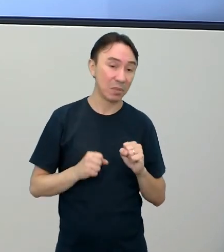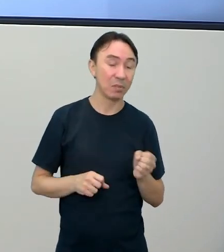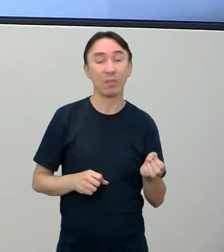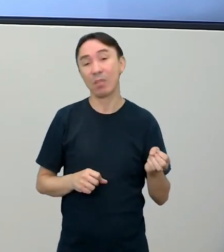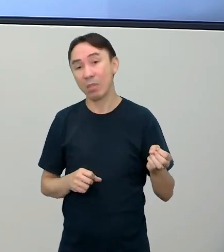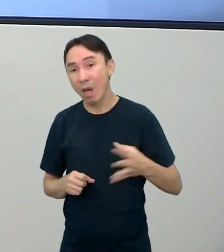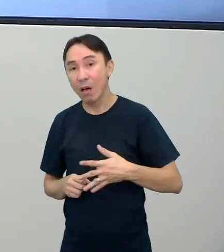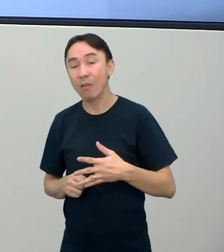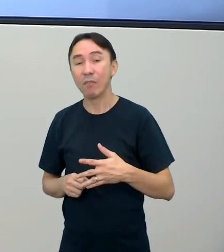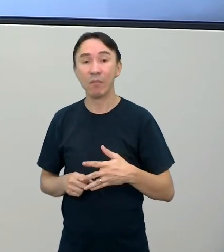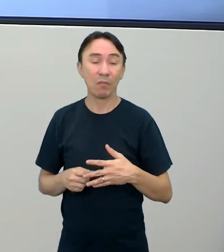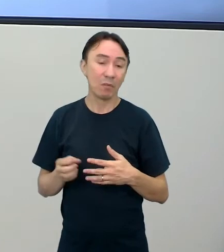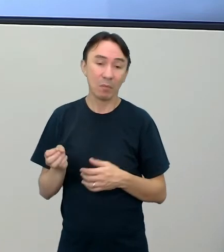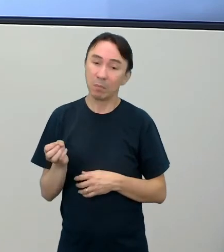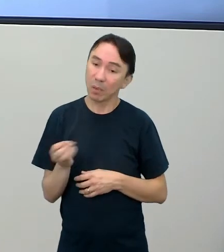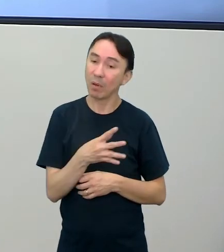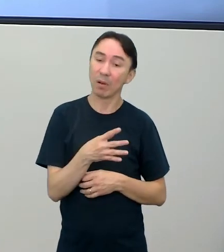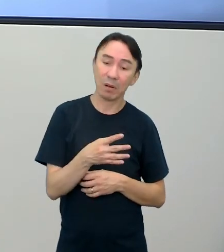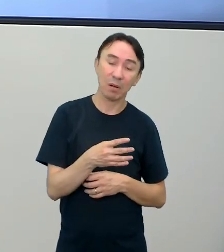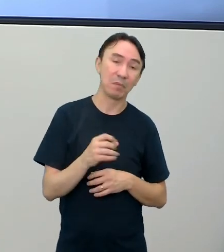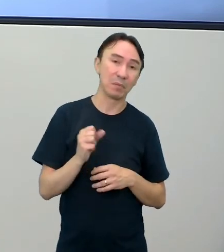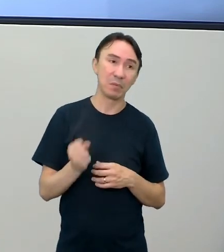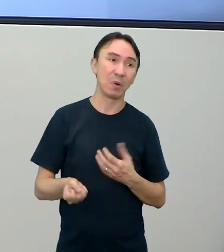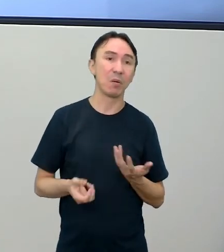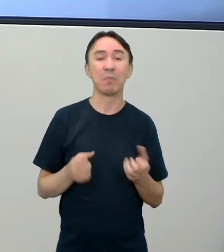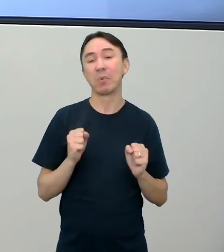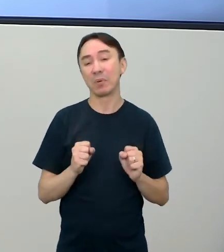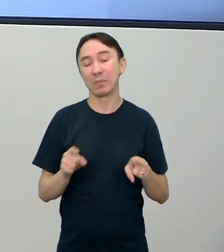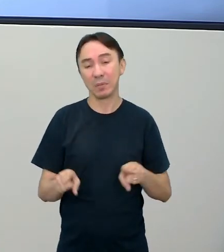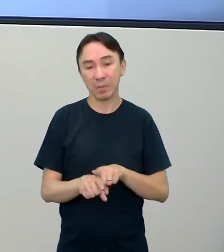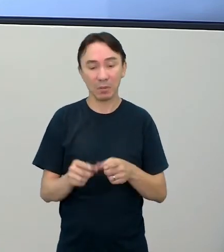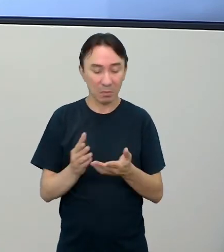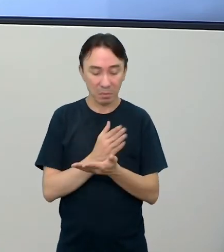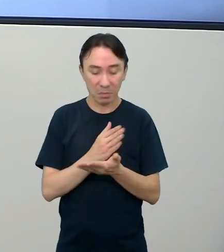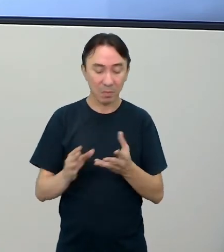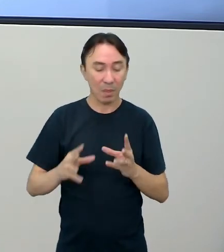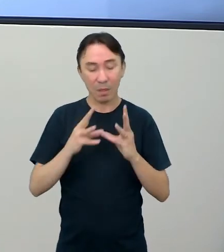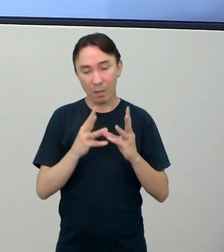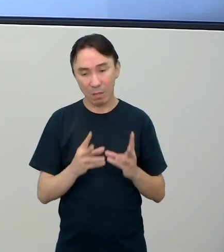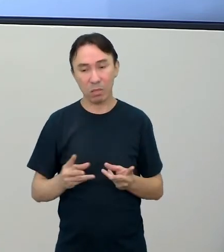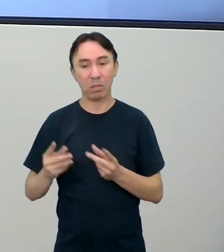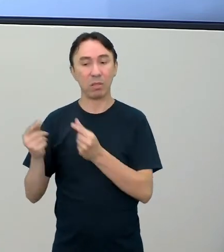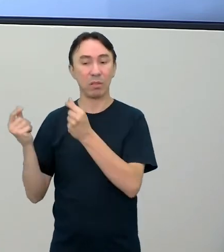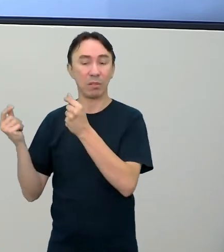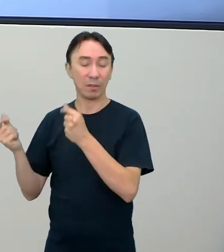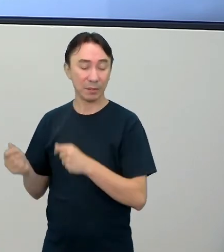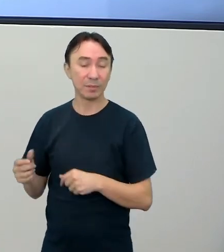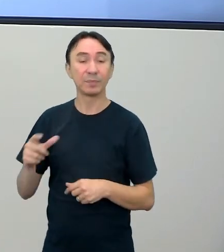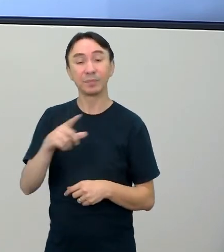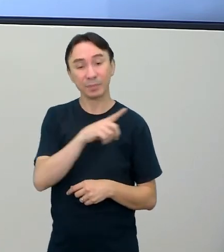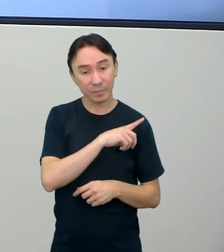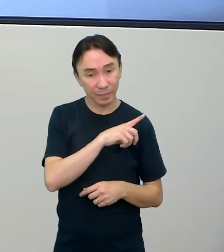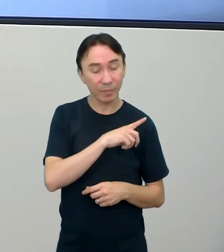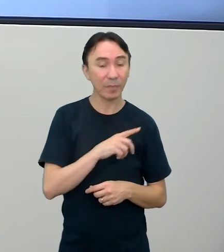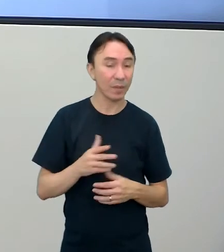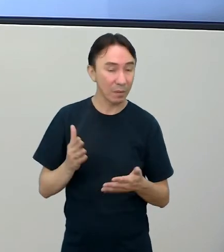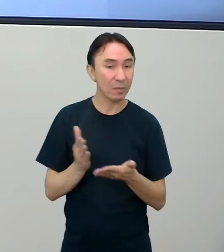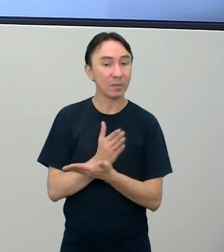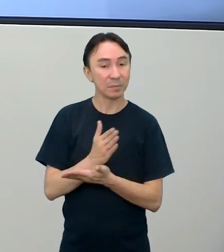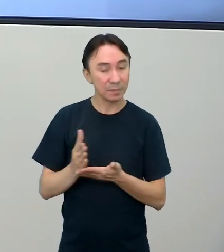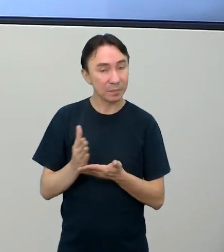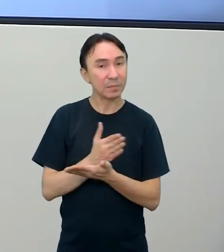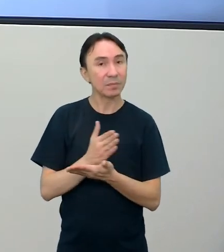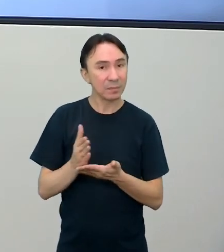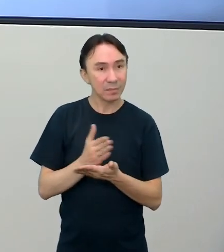minerais, você pode ter dissolução de minerais, e por aí vai. Então, nós temos aí processos diversos que a gente vai estudar